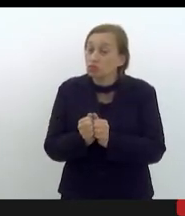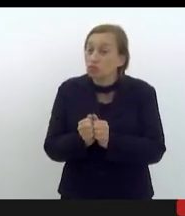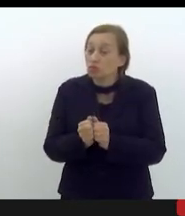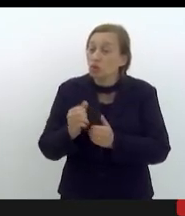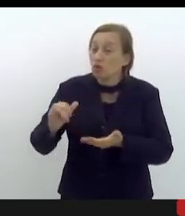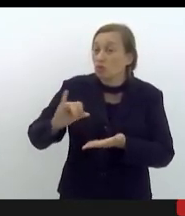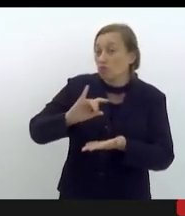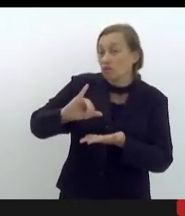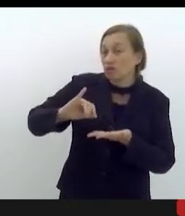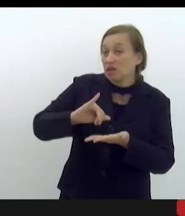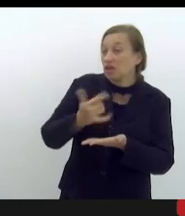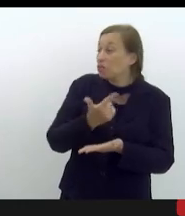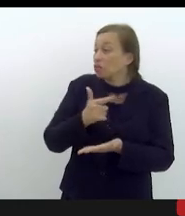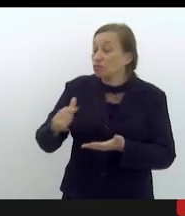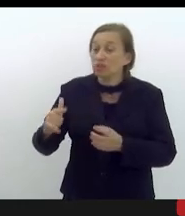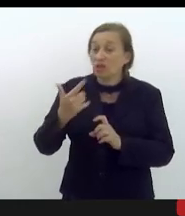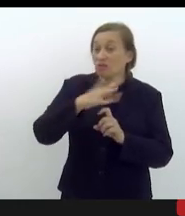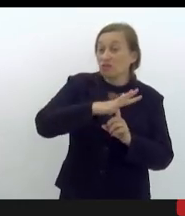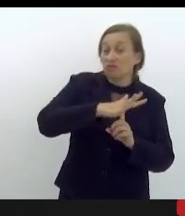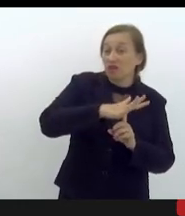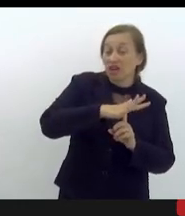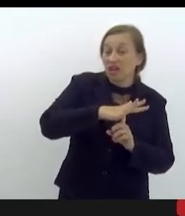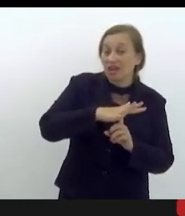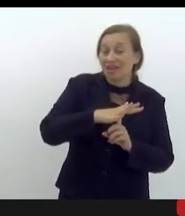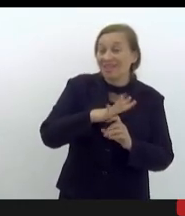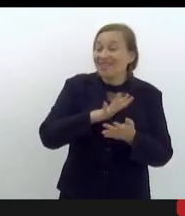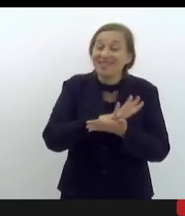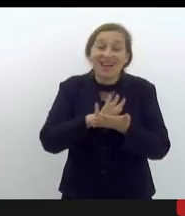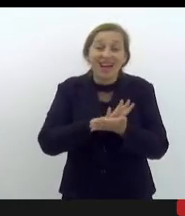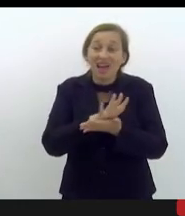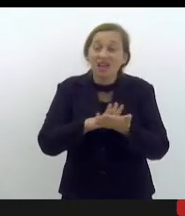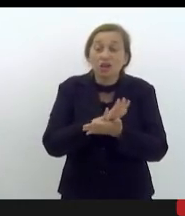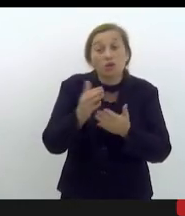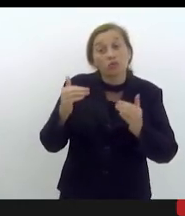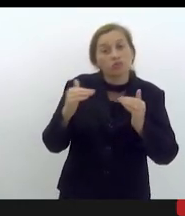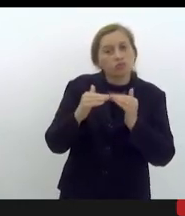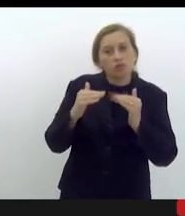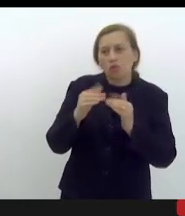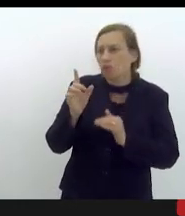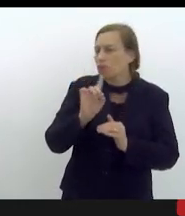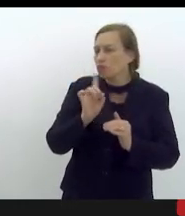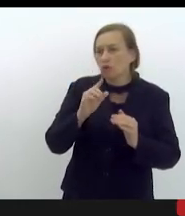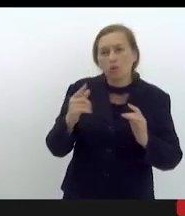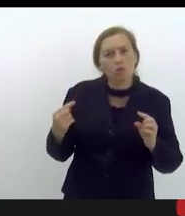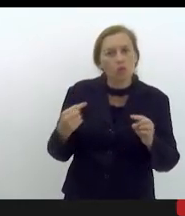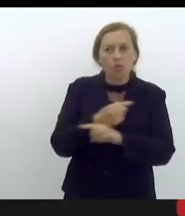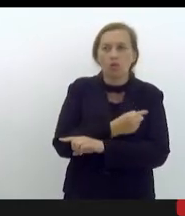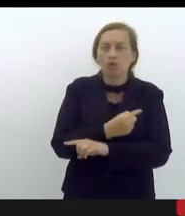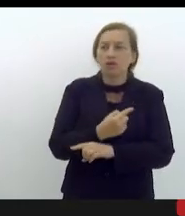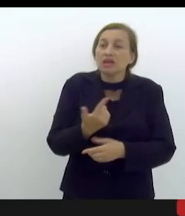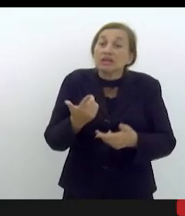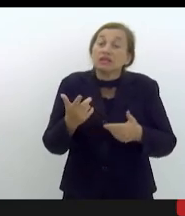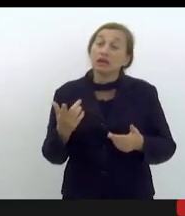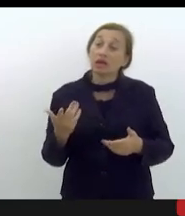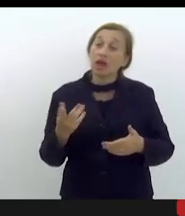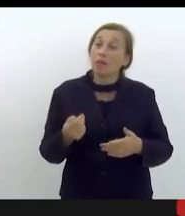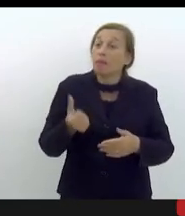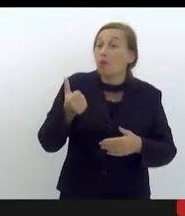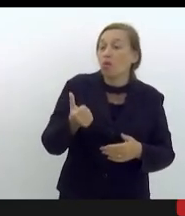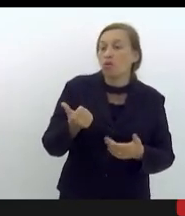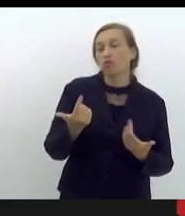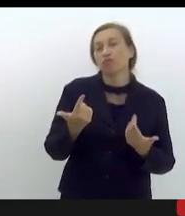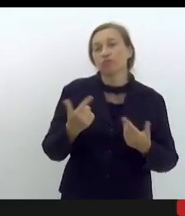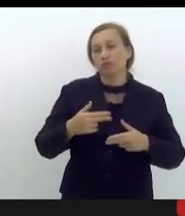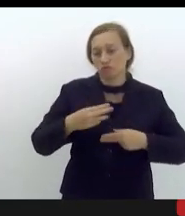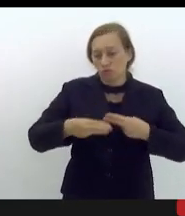eu não tô concluir nada eu só não concordo que daqui a pouco a gente tem que ver a espessura do papel higiênico que tem que